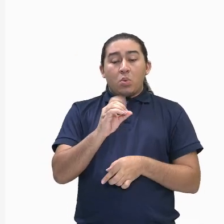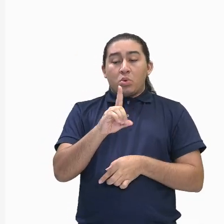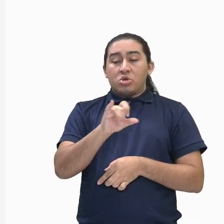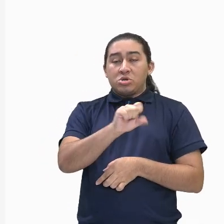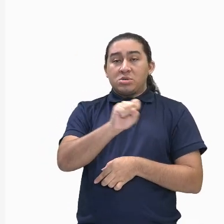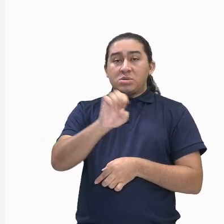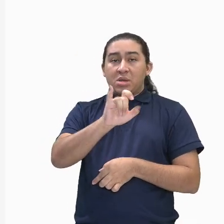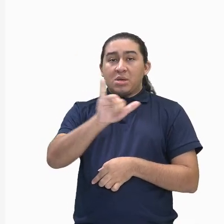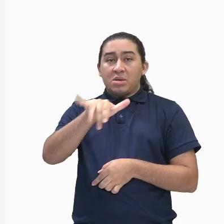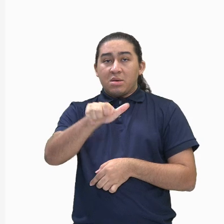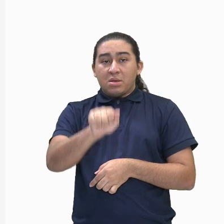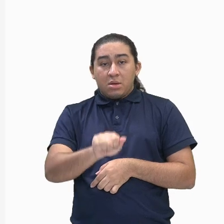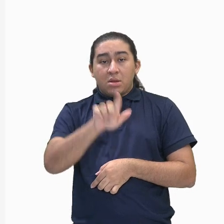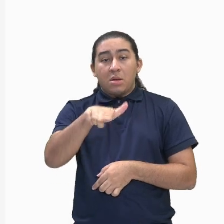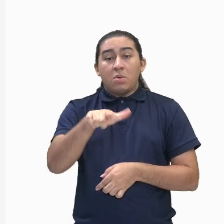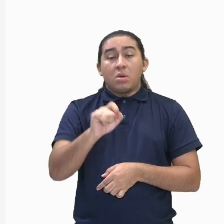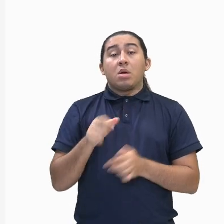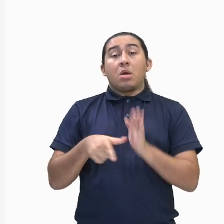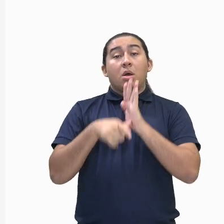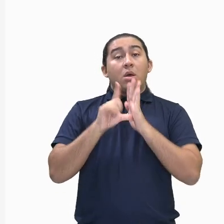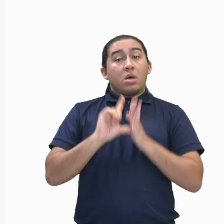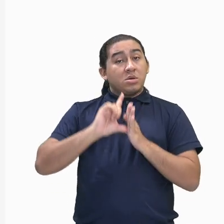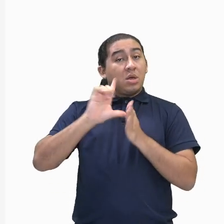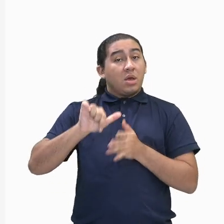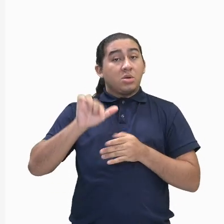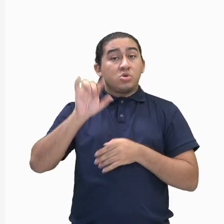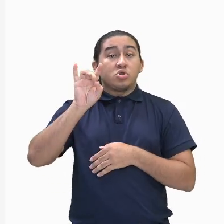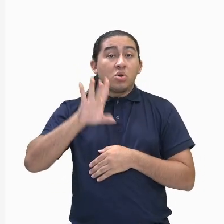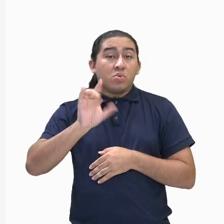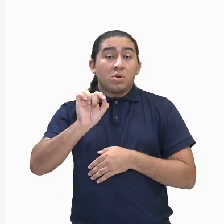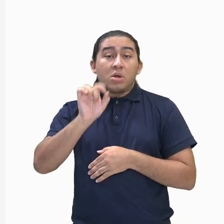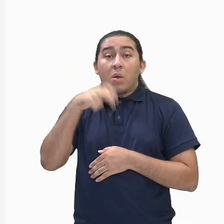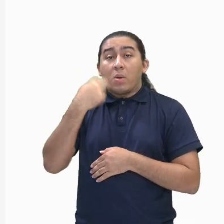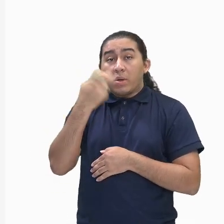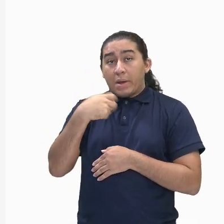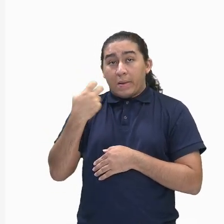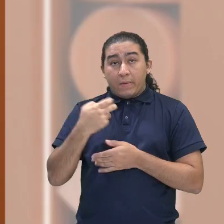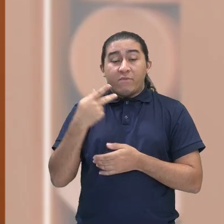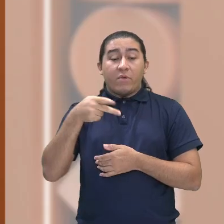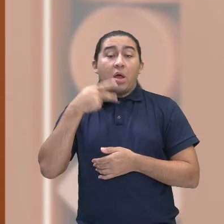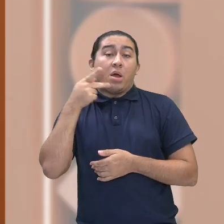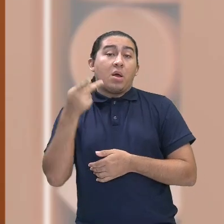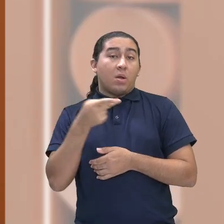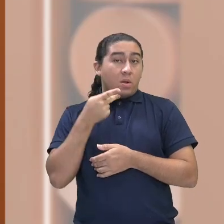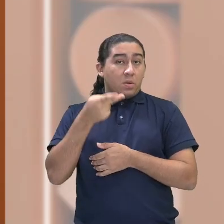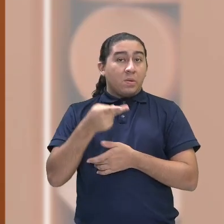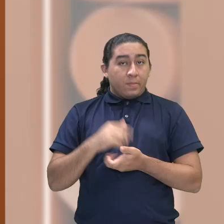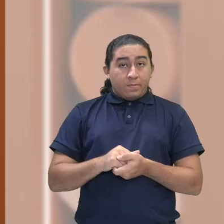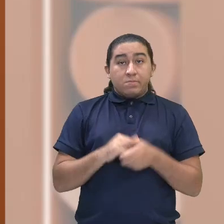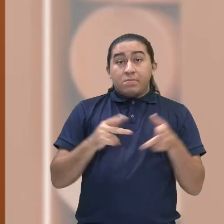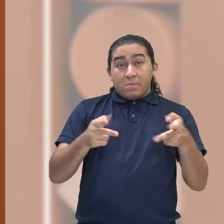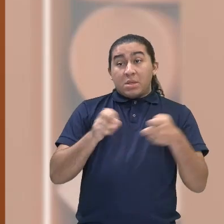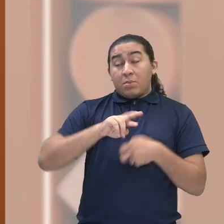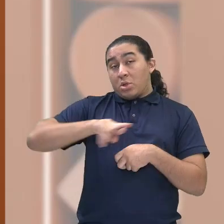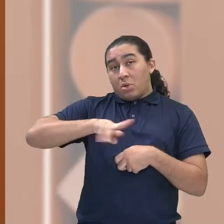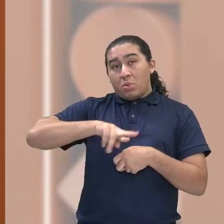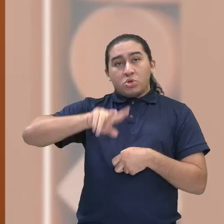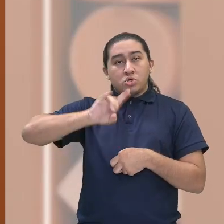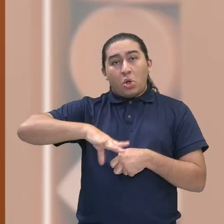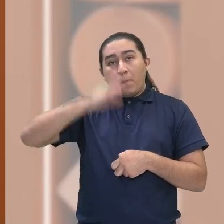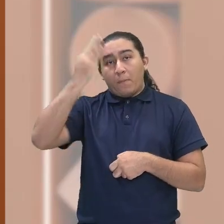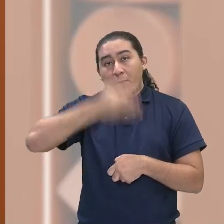inicialmente eram transmitidas oralmente. Então você percebe justamente que não somente os